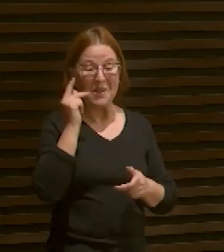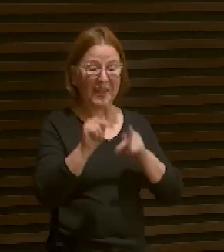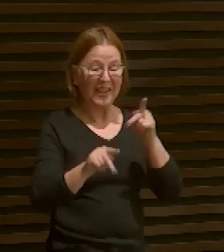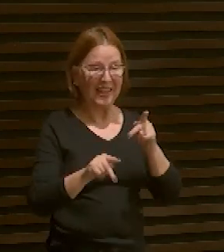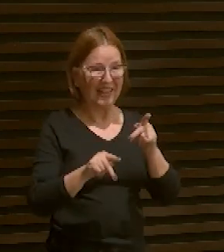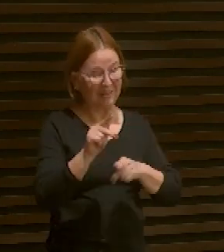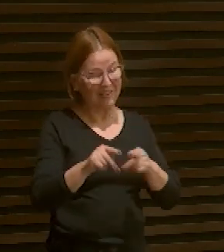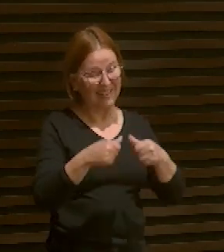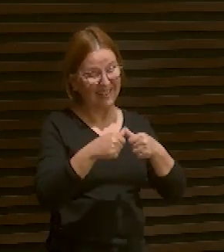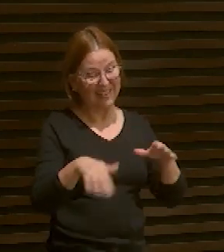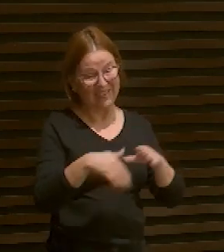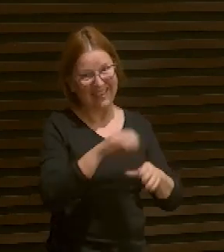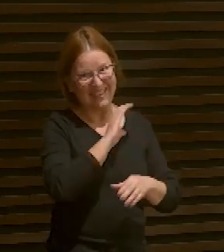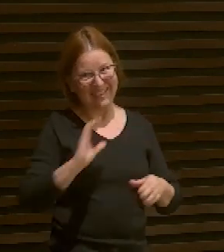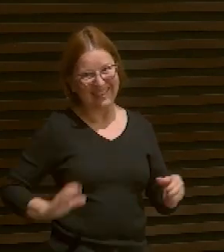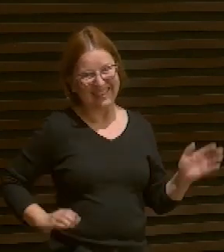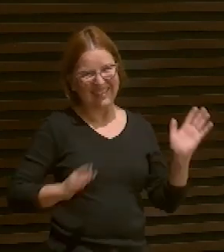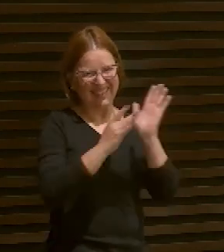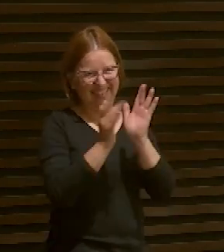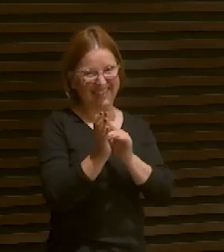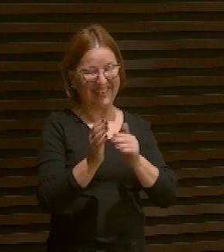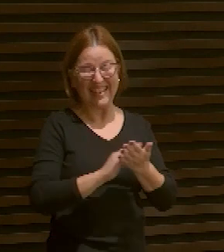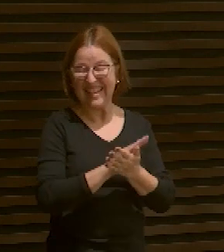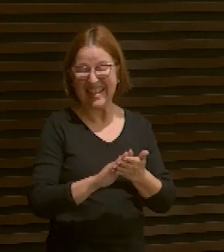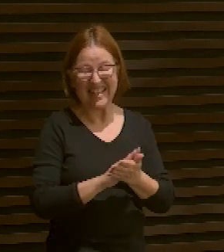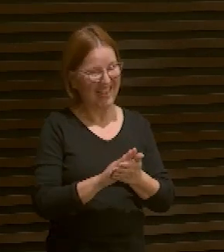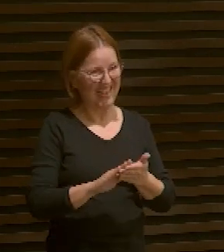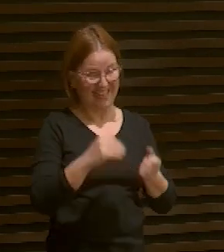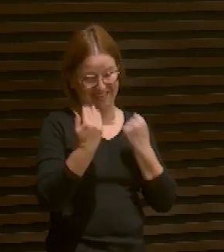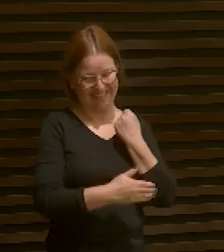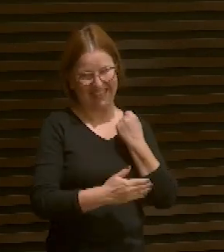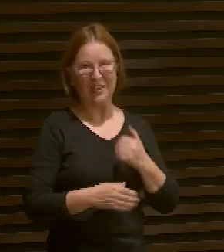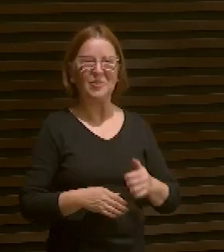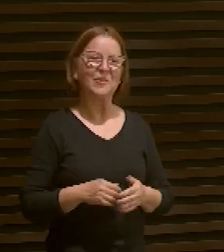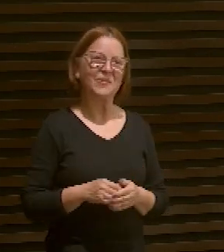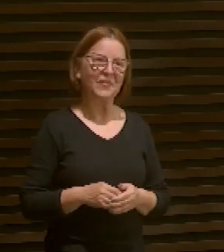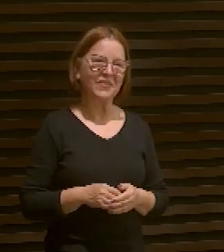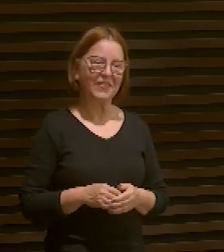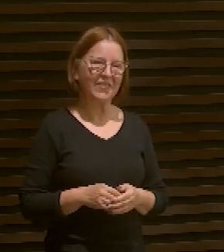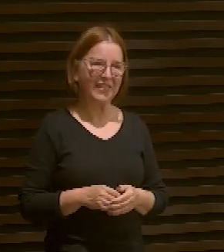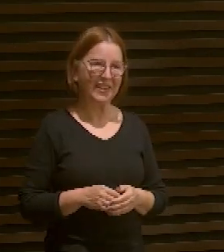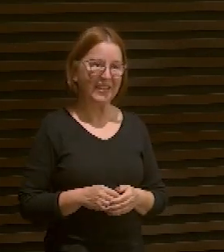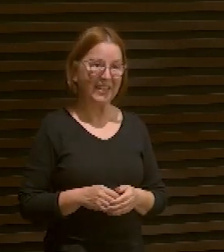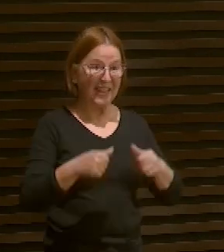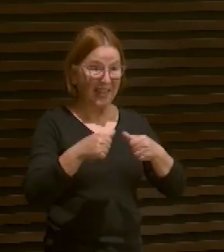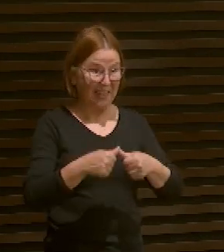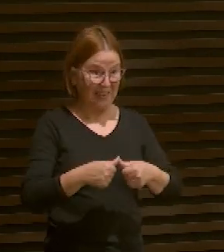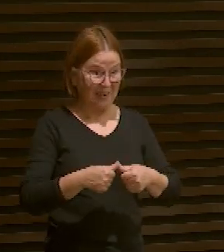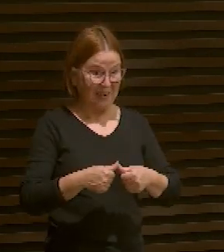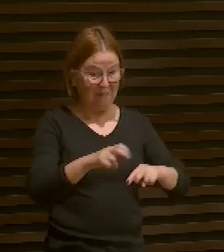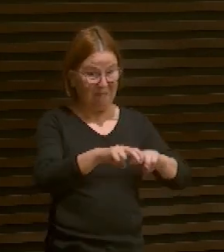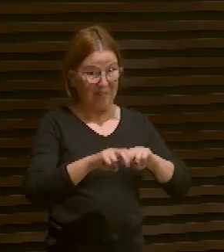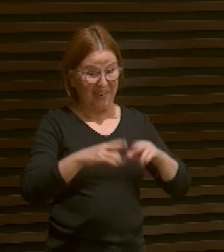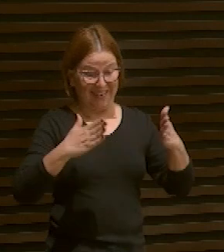Cristo Jesus. Nenhuma condenação. Isso é para a gente se alegrar. Isso